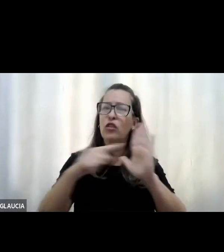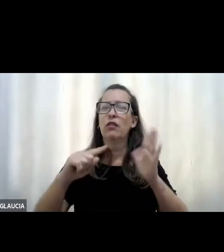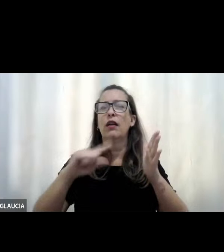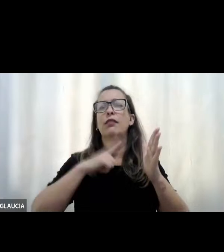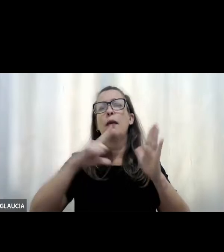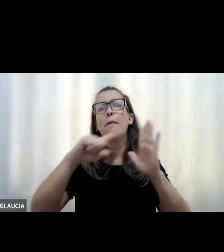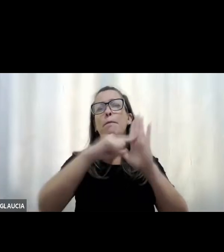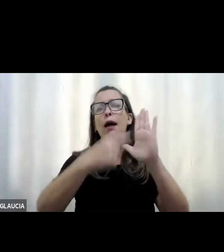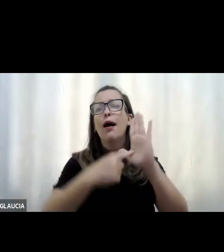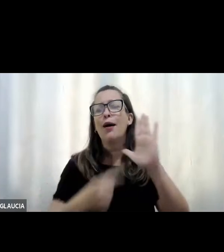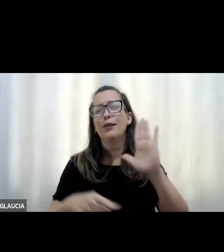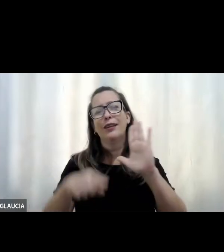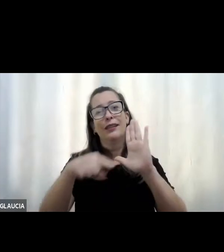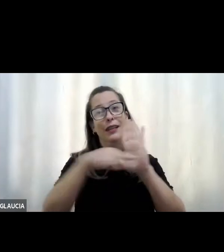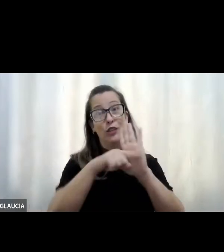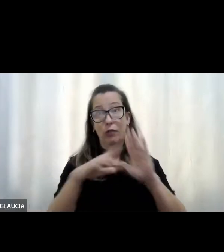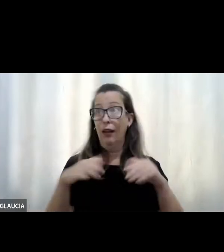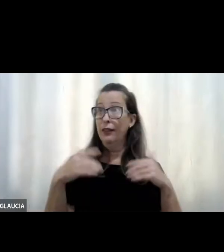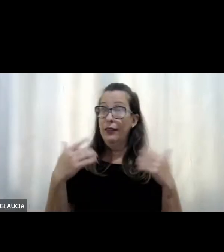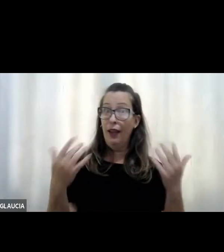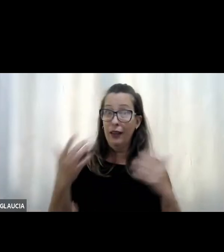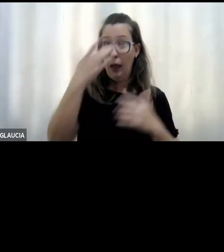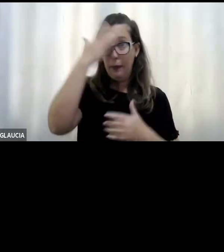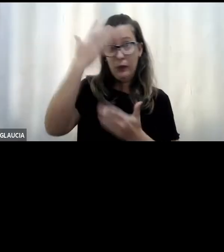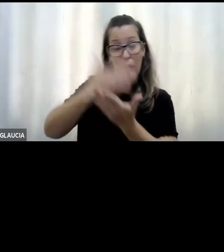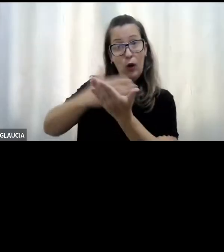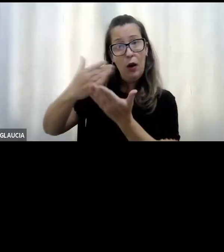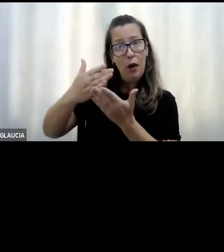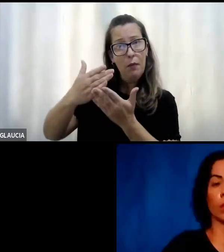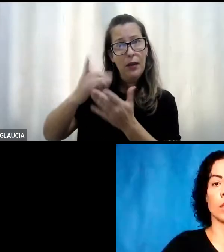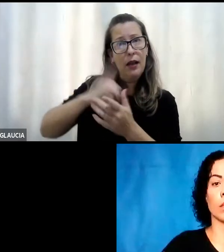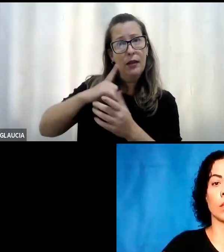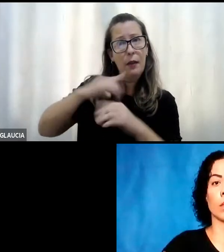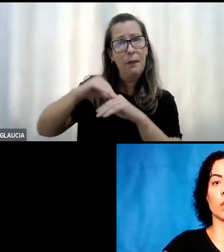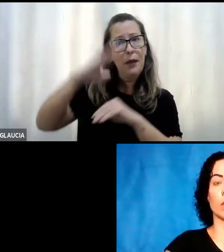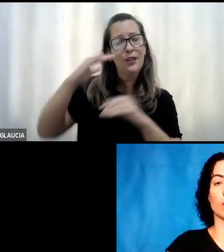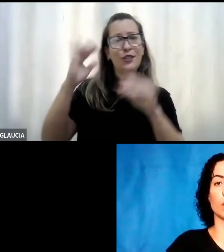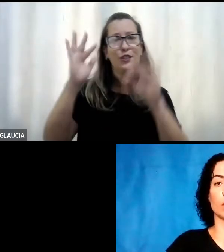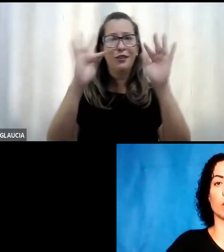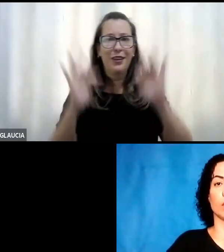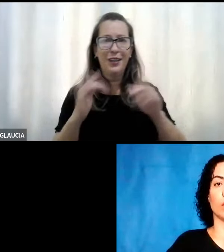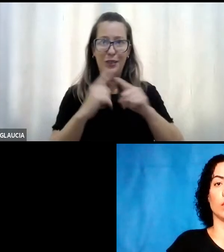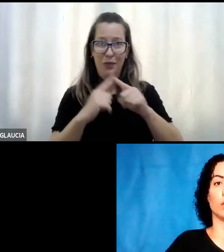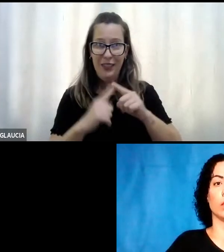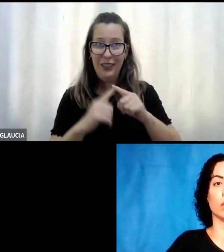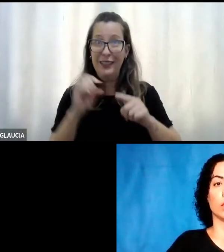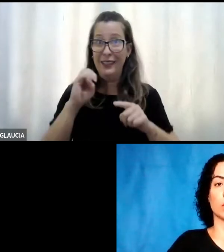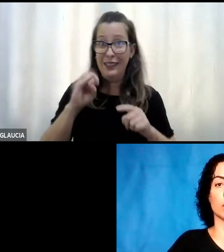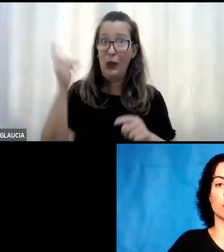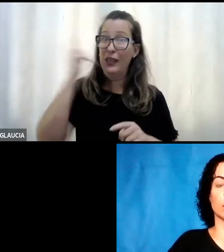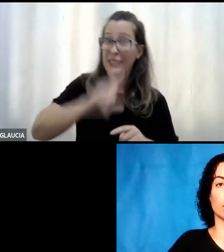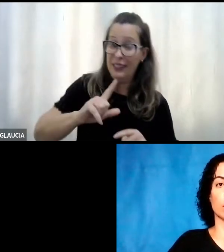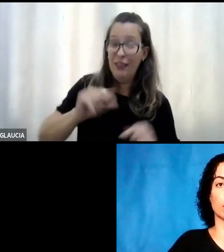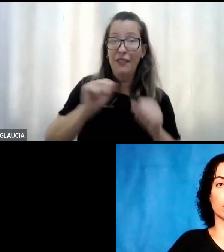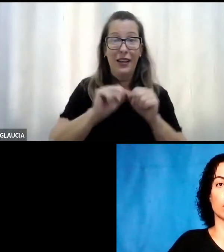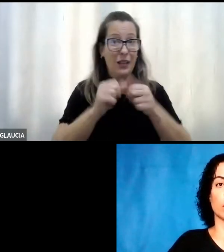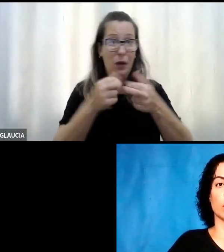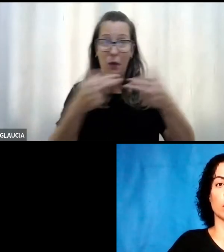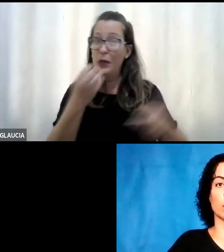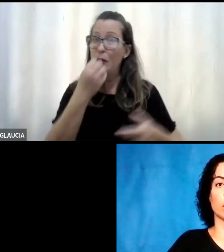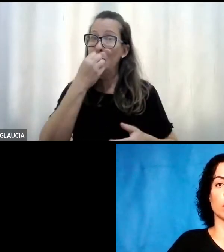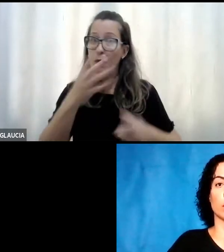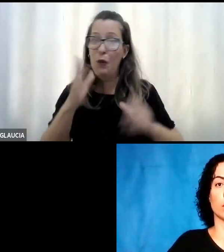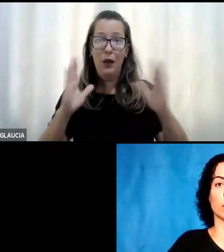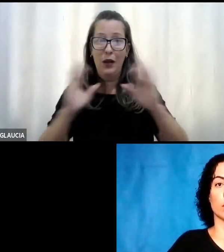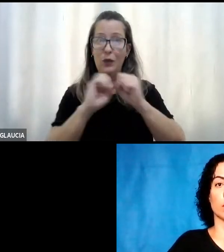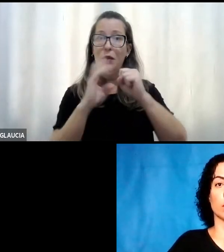pessoas começam a ficar mais felizes, dizendo, olha, se dá para tirar alguma coisa de bom da pandemia, que ela mudou isso, né? Então, na pandemia, a gente passou a ter